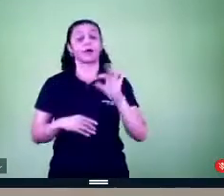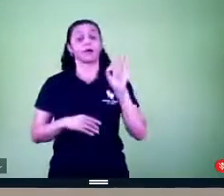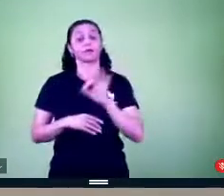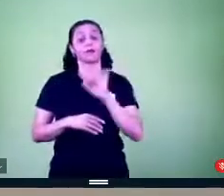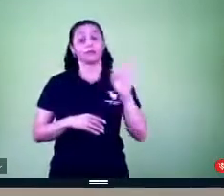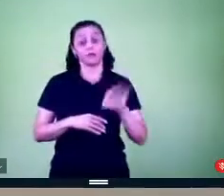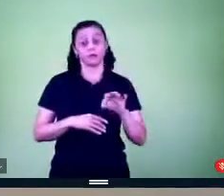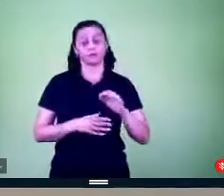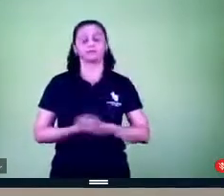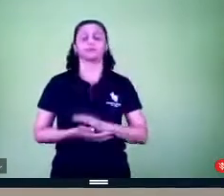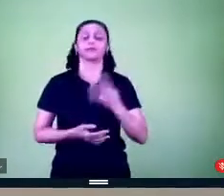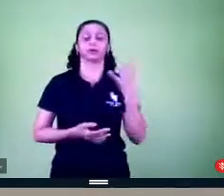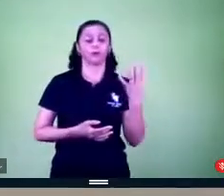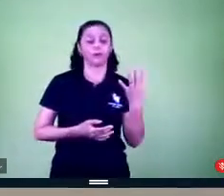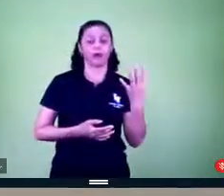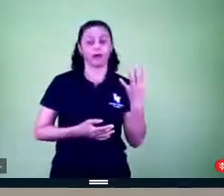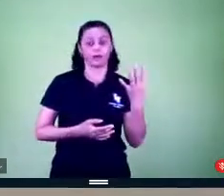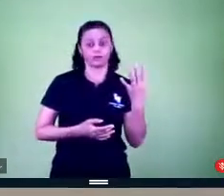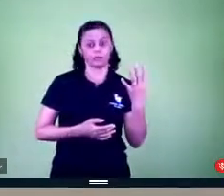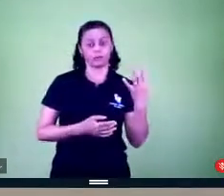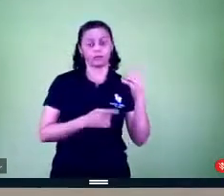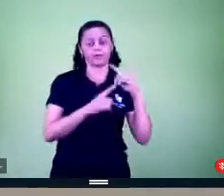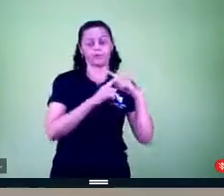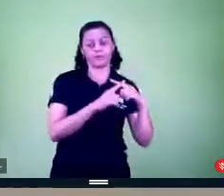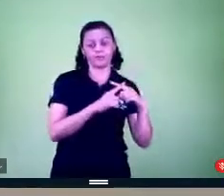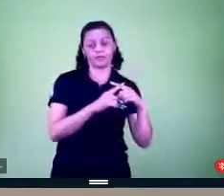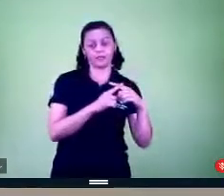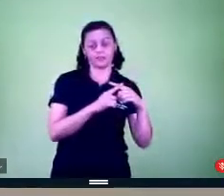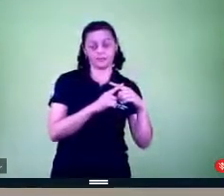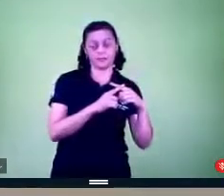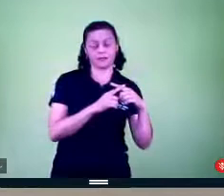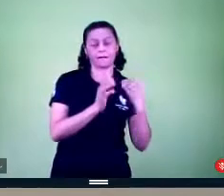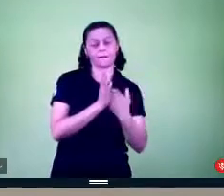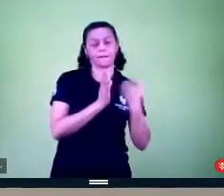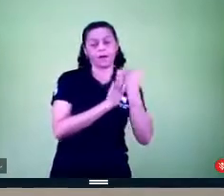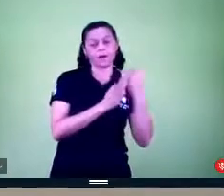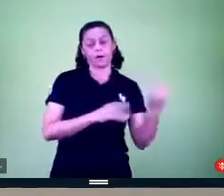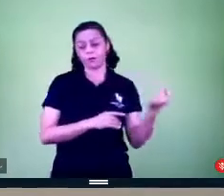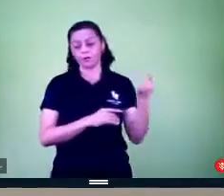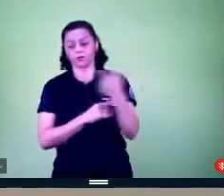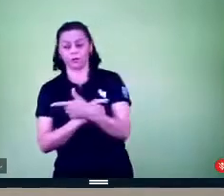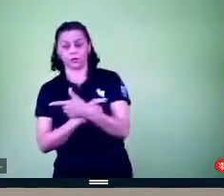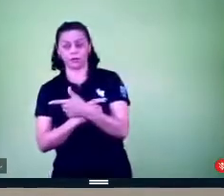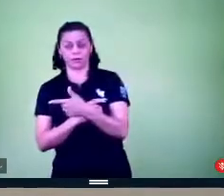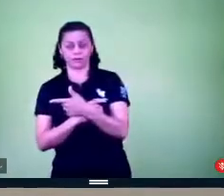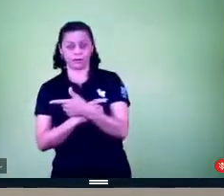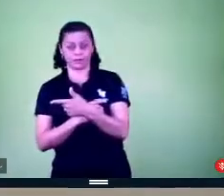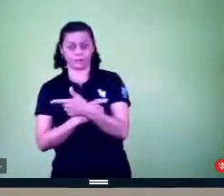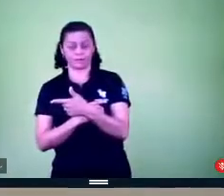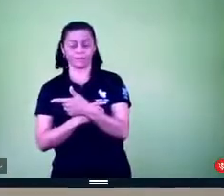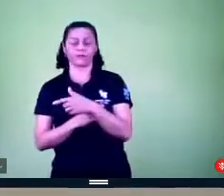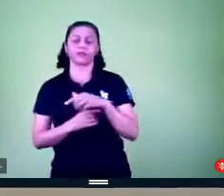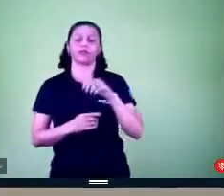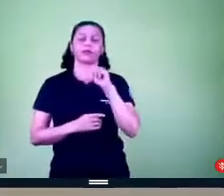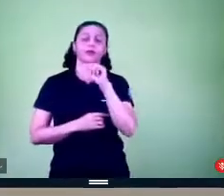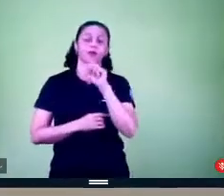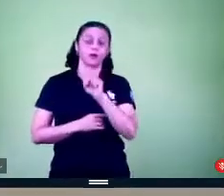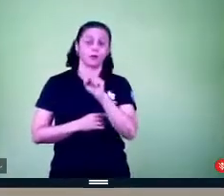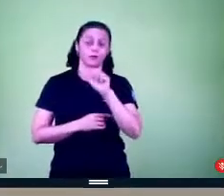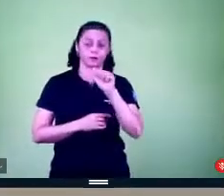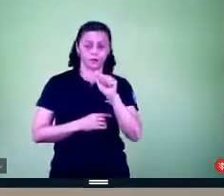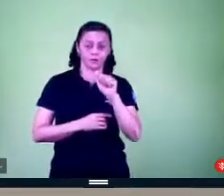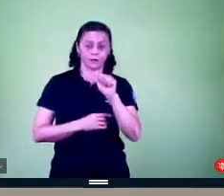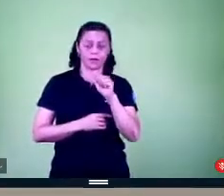16 ohms é 4 vezes maior do que 4 ohms, né? E 8 amperes é 4 vezes maior do que 2 amperes. Né?